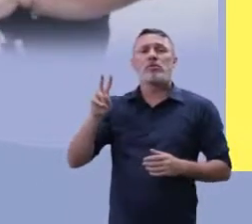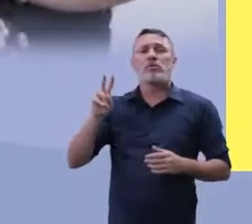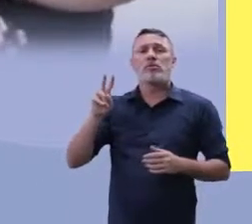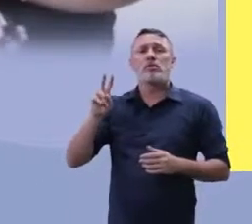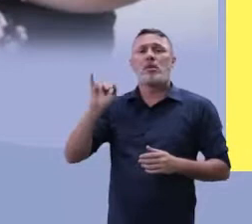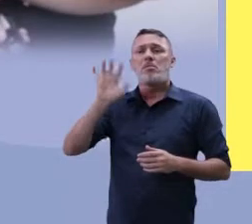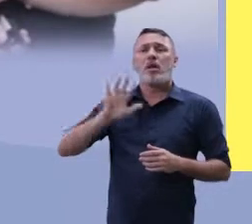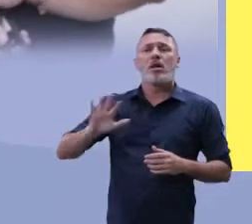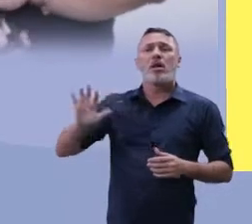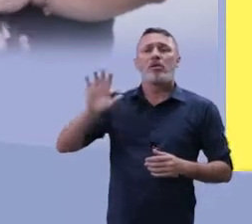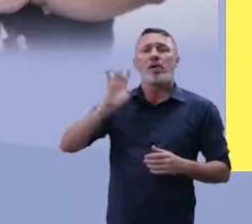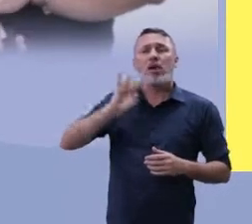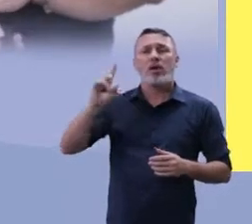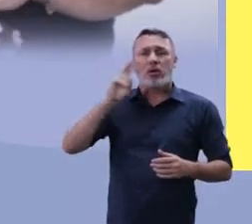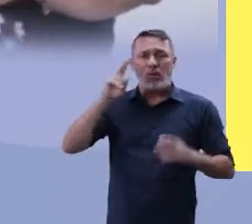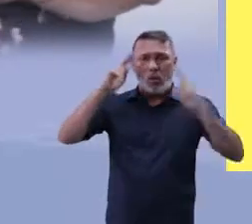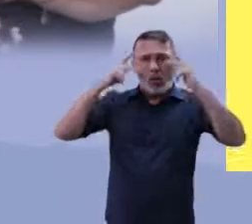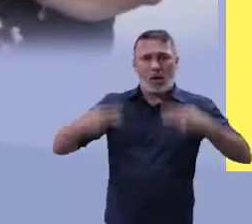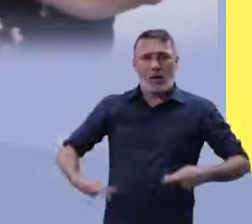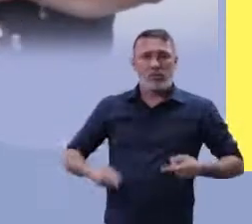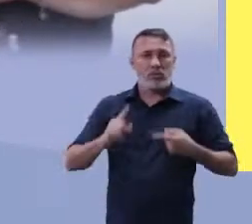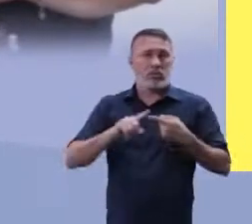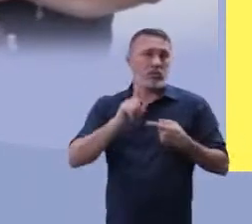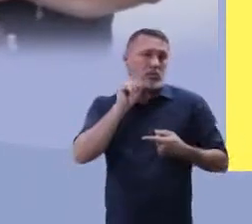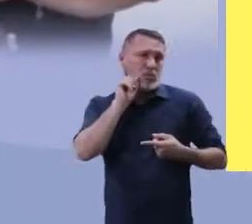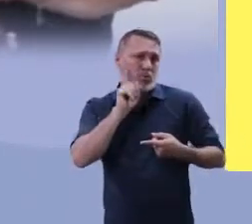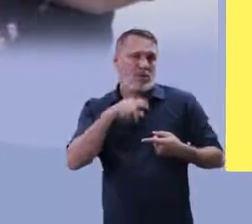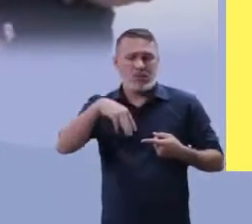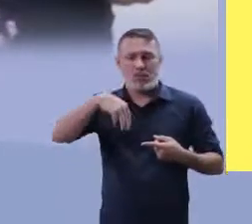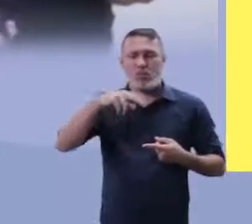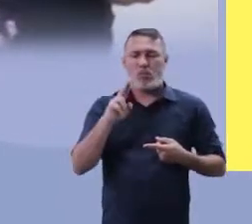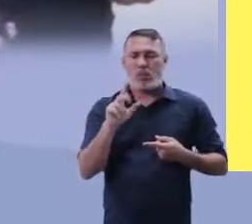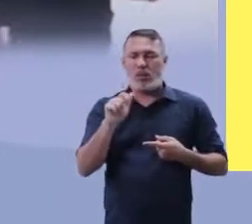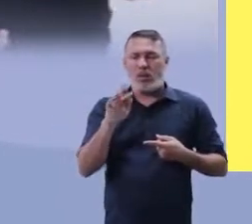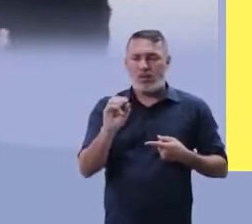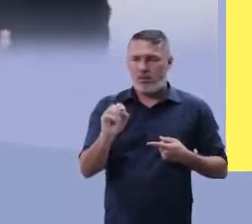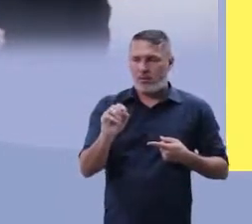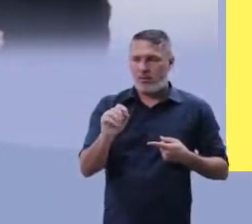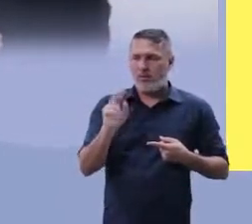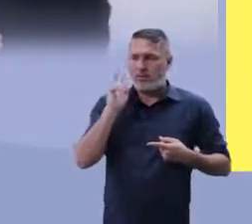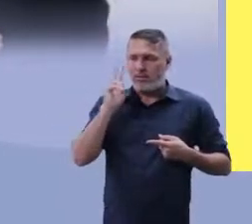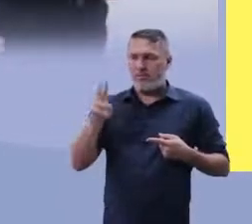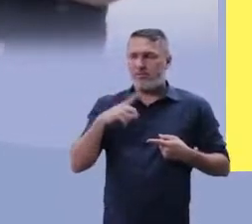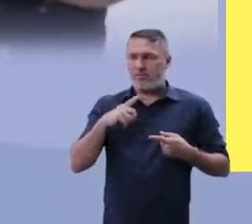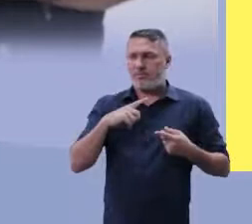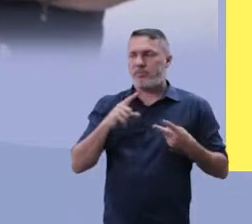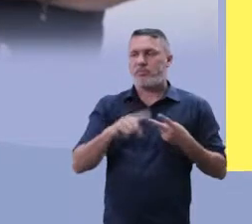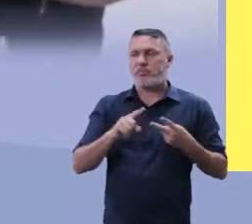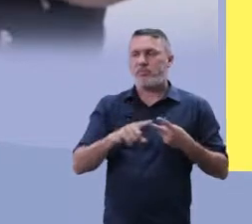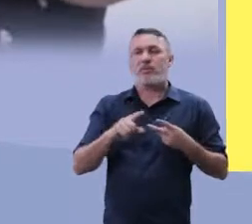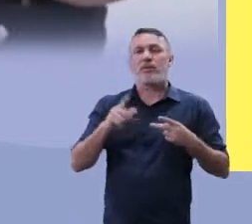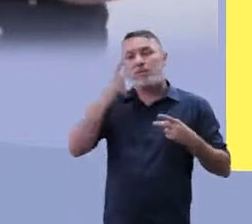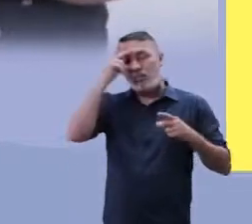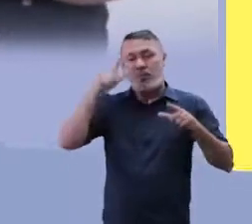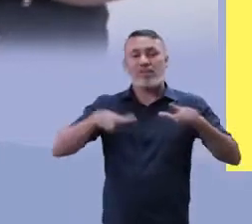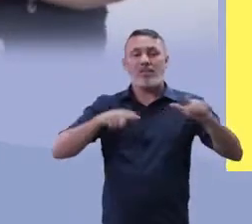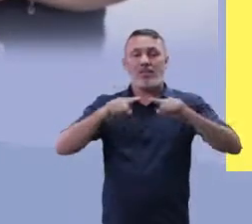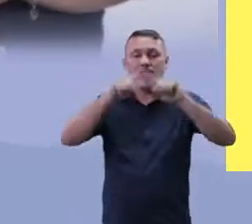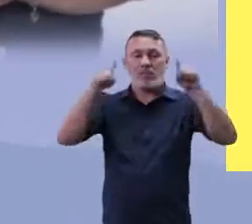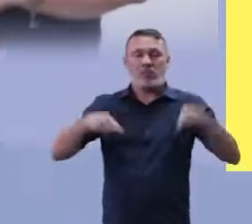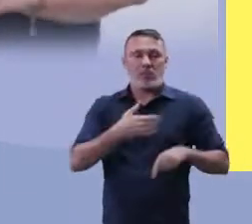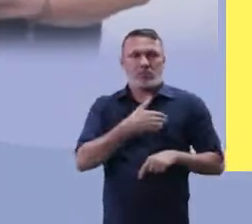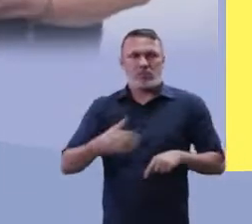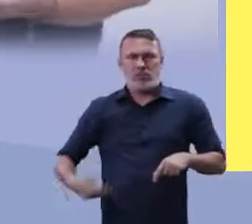humanos marginalizados. Nós temos o mulato, ainda que vestido de marinheiro, nós temos o